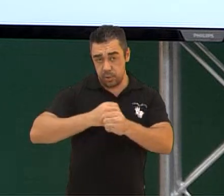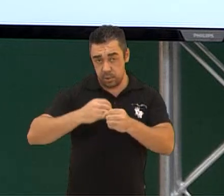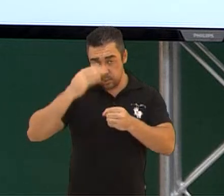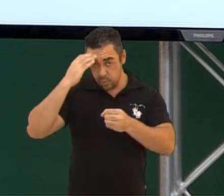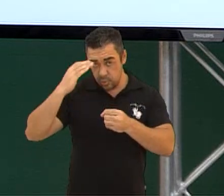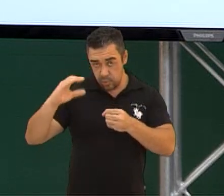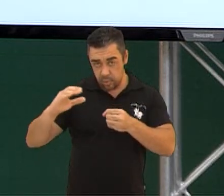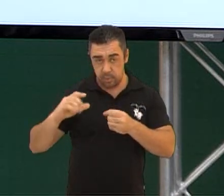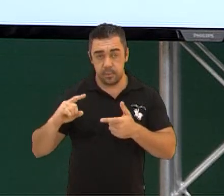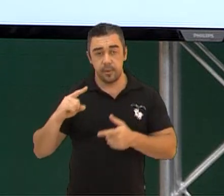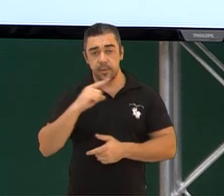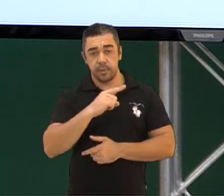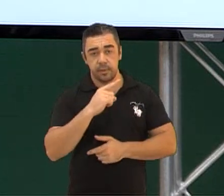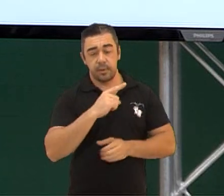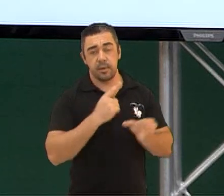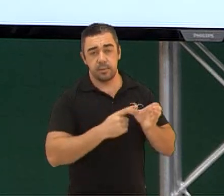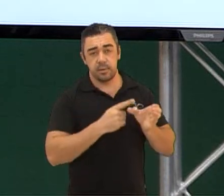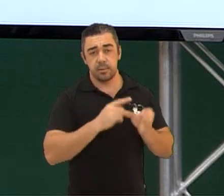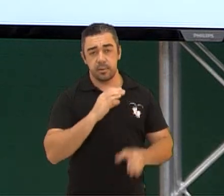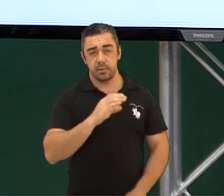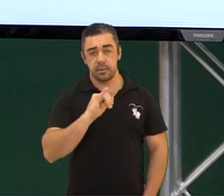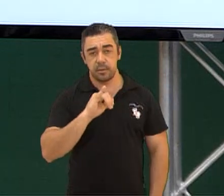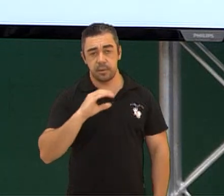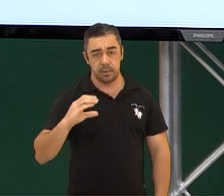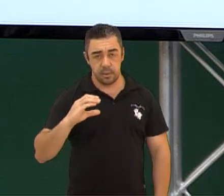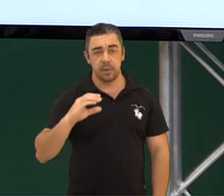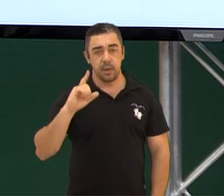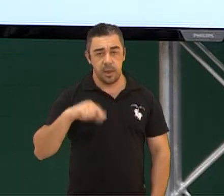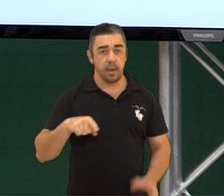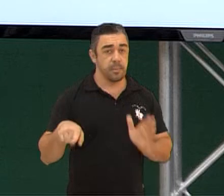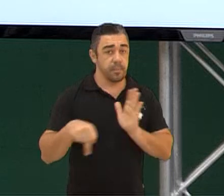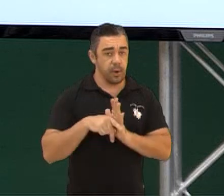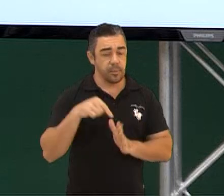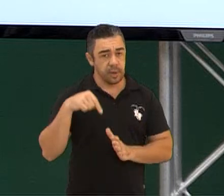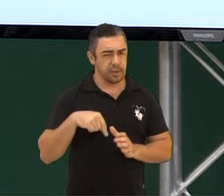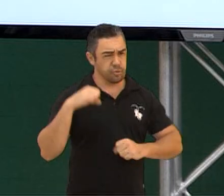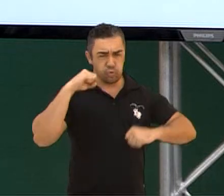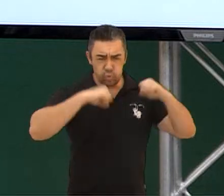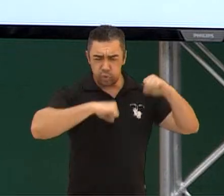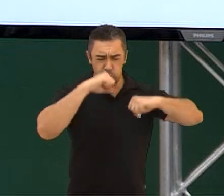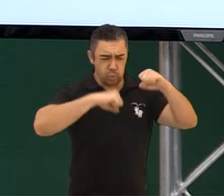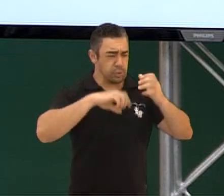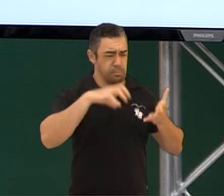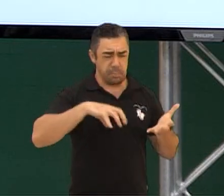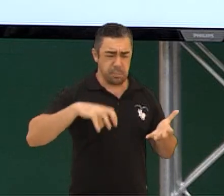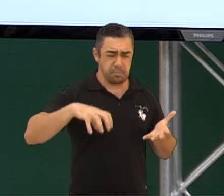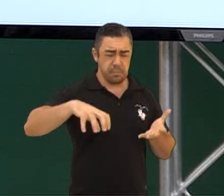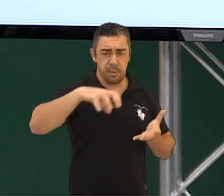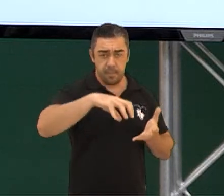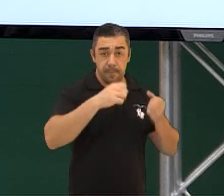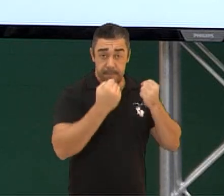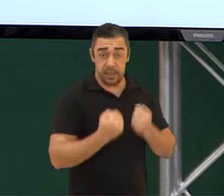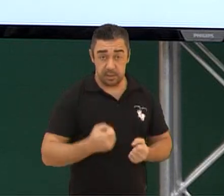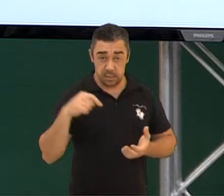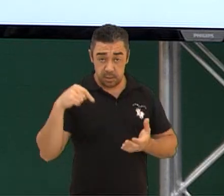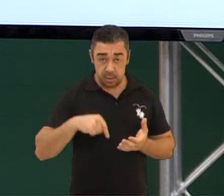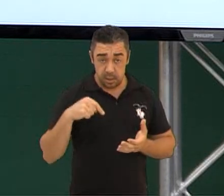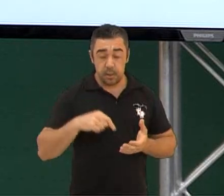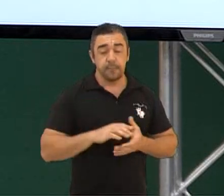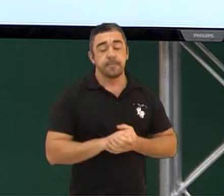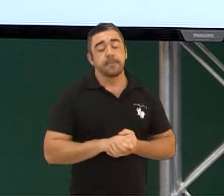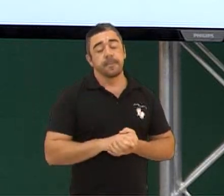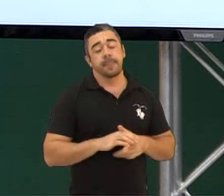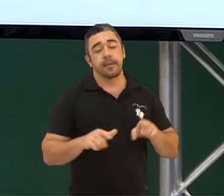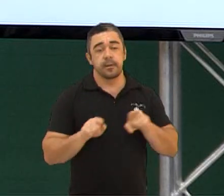temos o SIC, né, que é a Cidade Industrial de Curitiba, que é um bairro importante aqui, onde tem indústrias, né, de vários ramos aqui, pesados, então, na nossa região. Nós